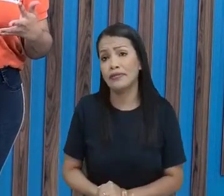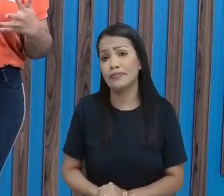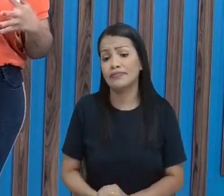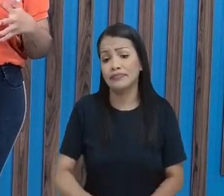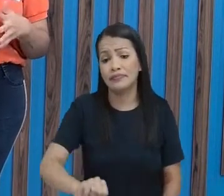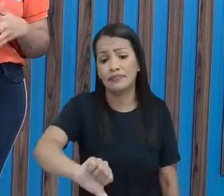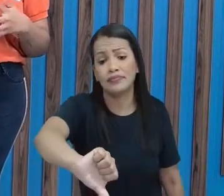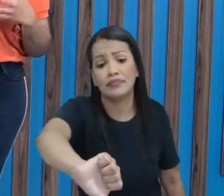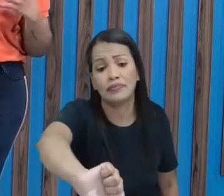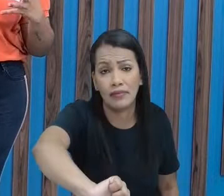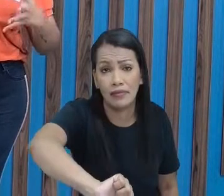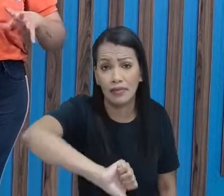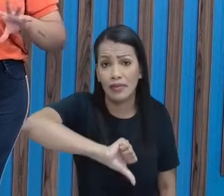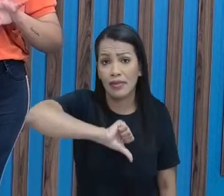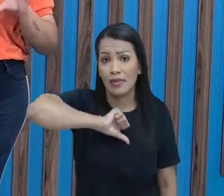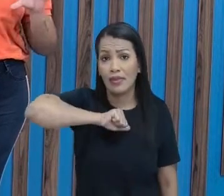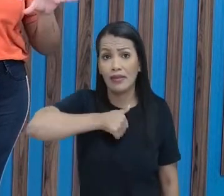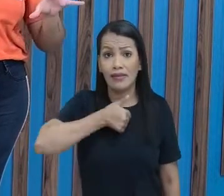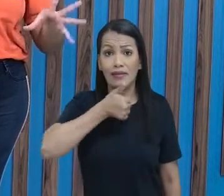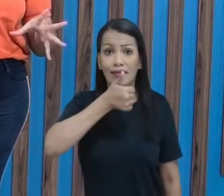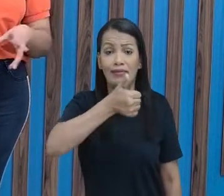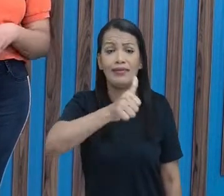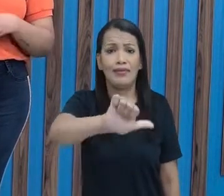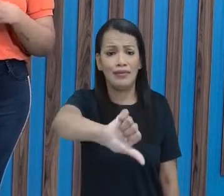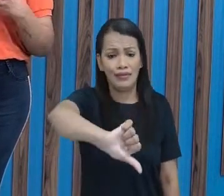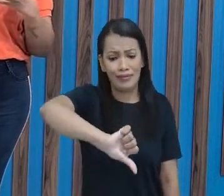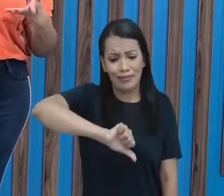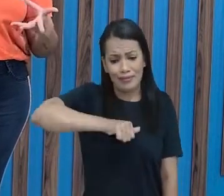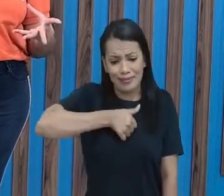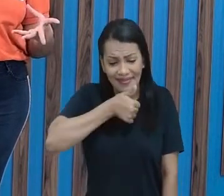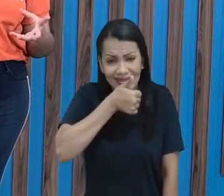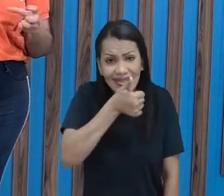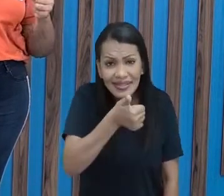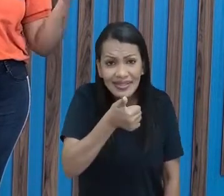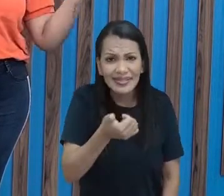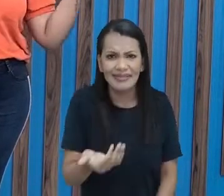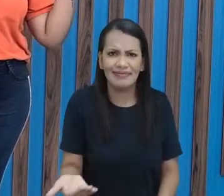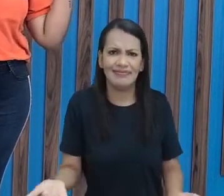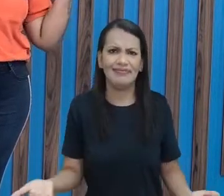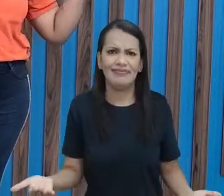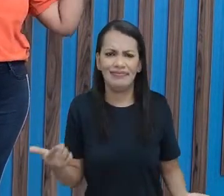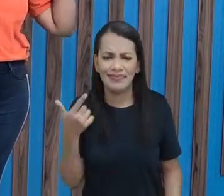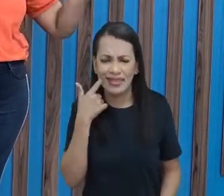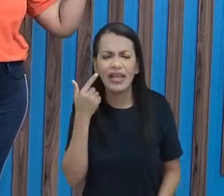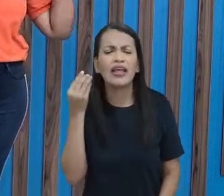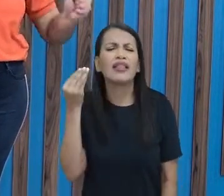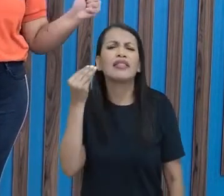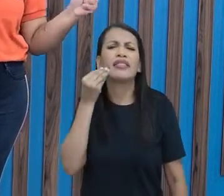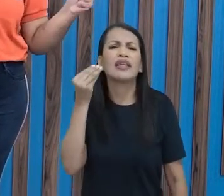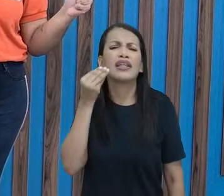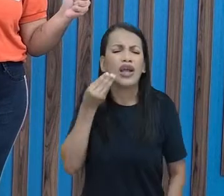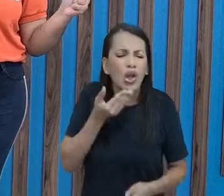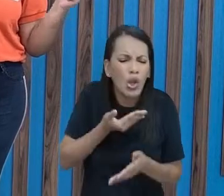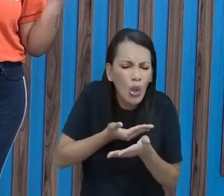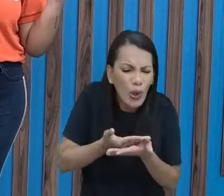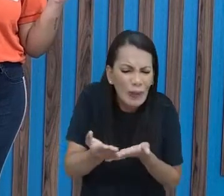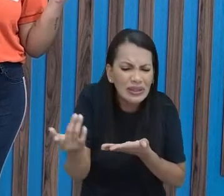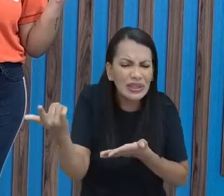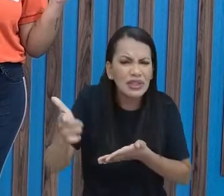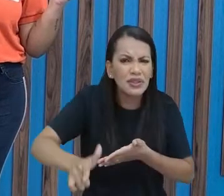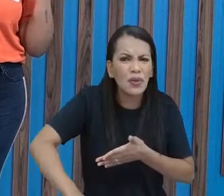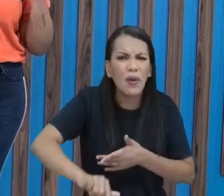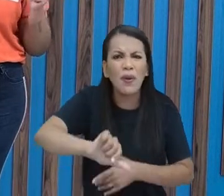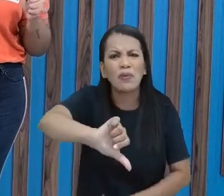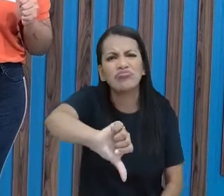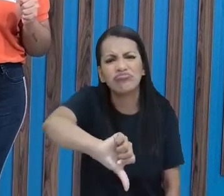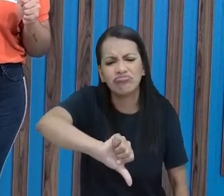entristecida porque o primeiro plano tinha dado errado, tinha feito infeliz, ela tenta recomeçar a vida dela.